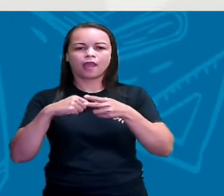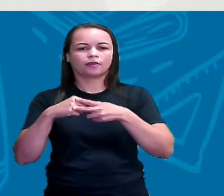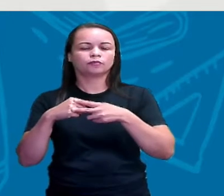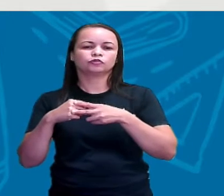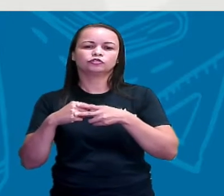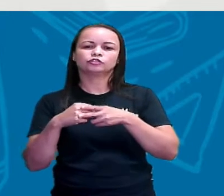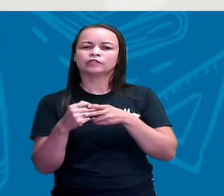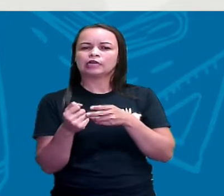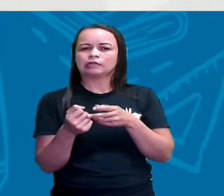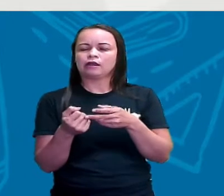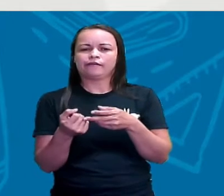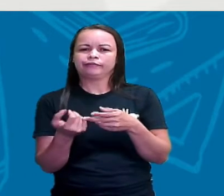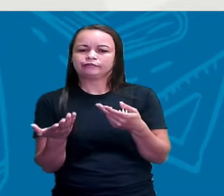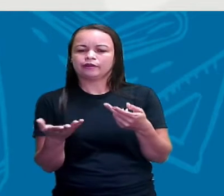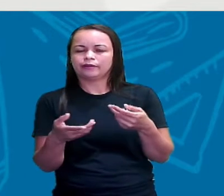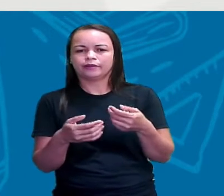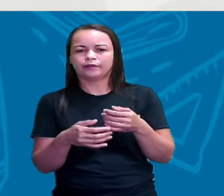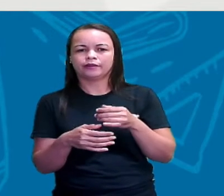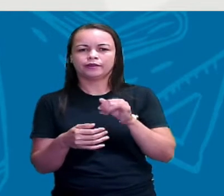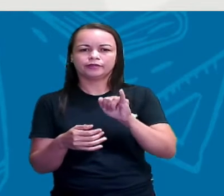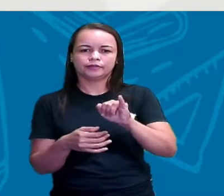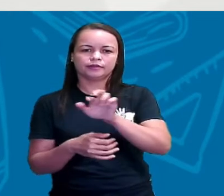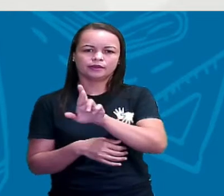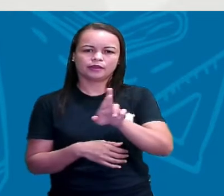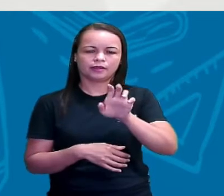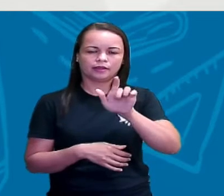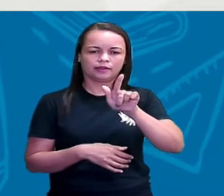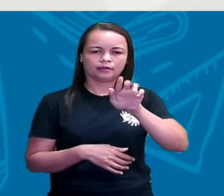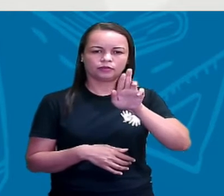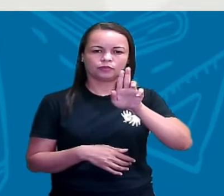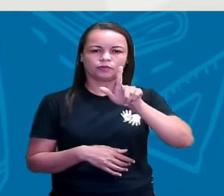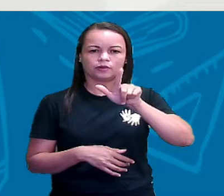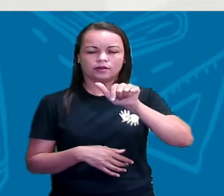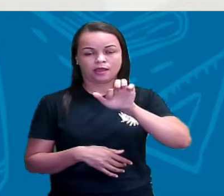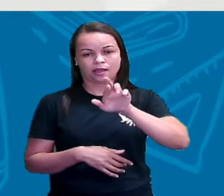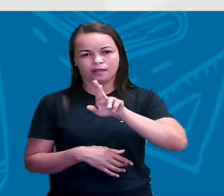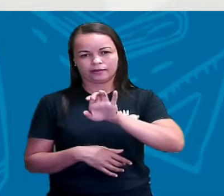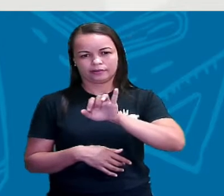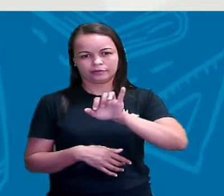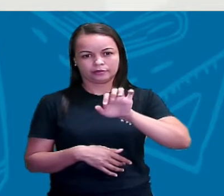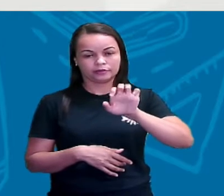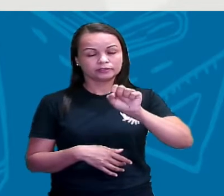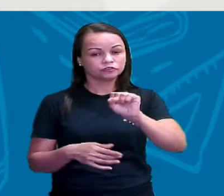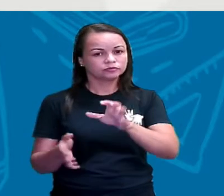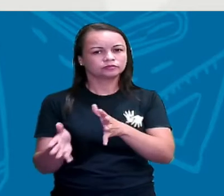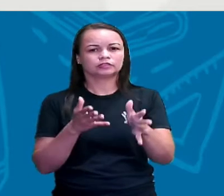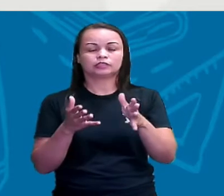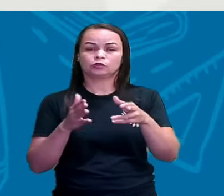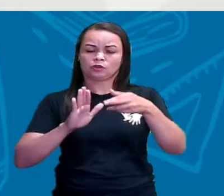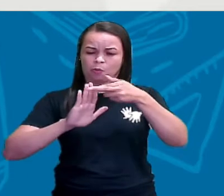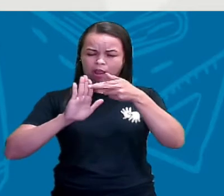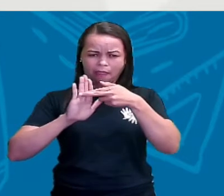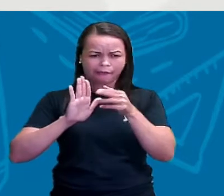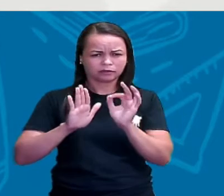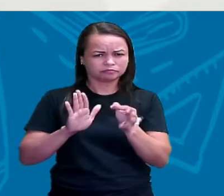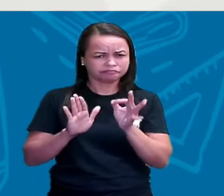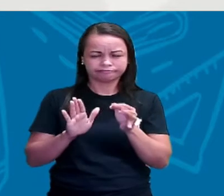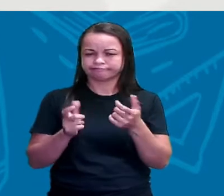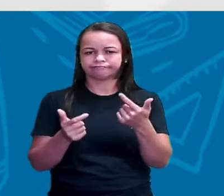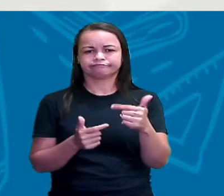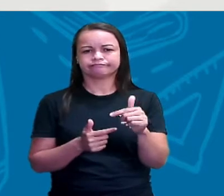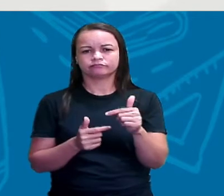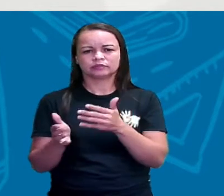os verbos irregulares? Gente, como os verbos irregulares não têm uma forma, não têm uma regra certa